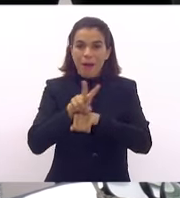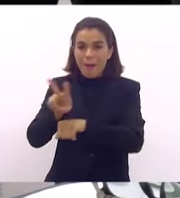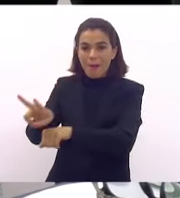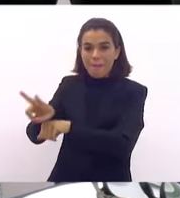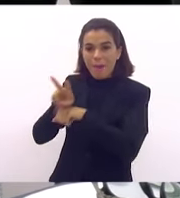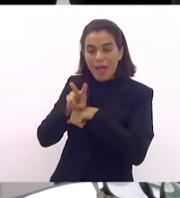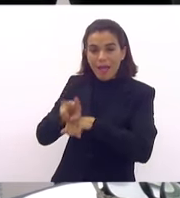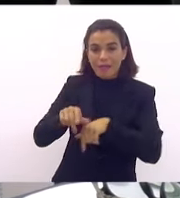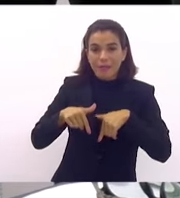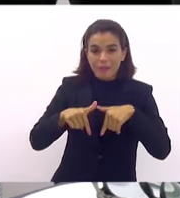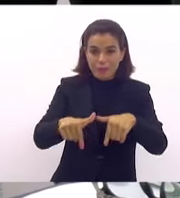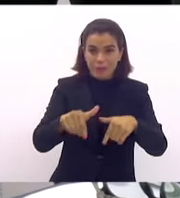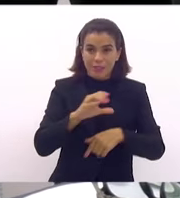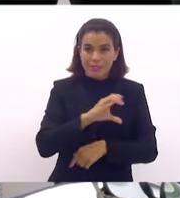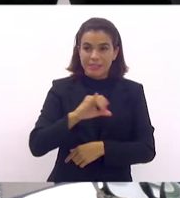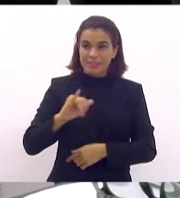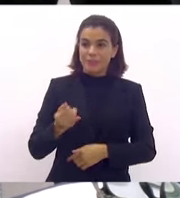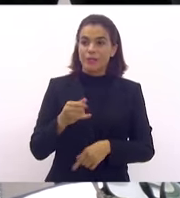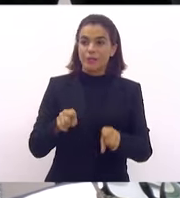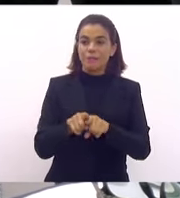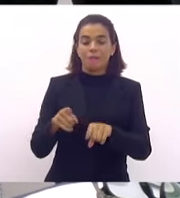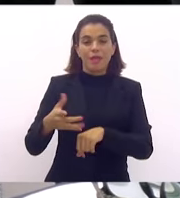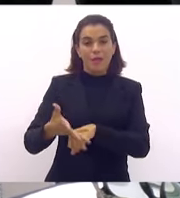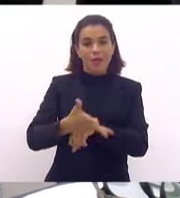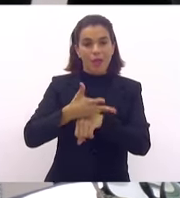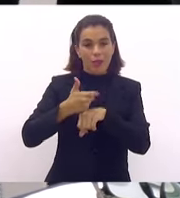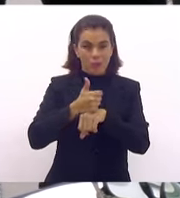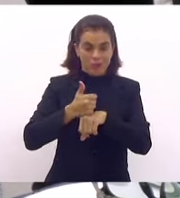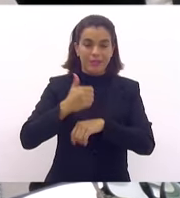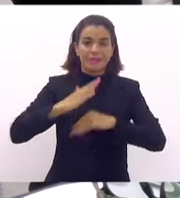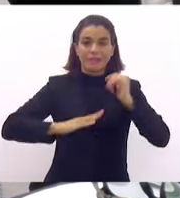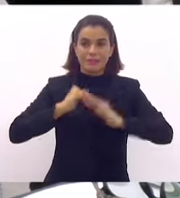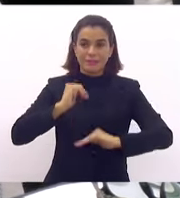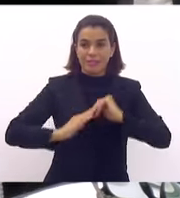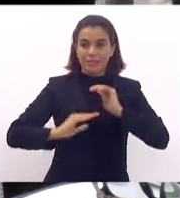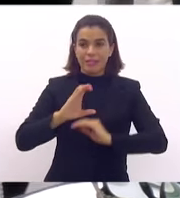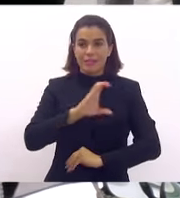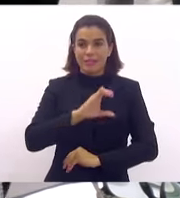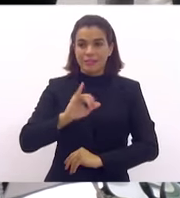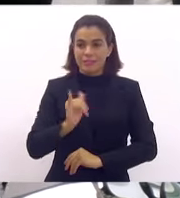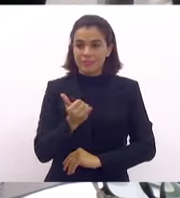dado celeridade. A qualidade técnica dos assessores da CCJ e da